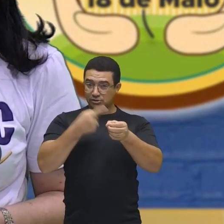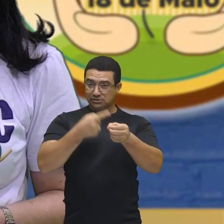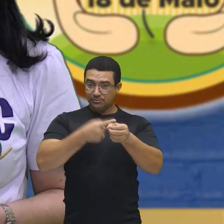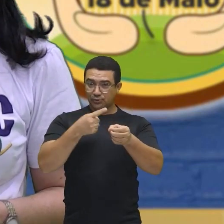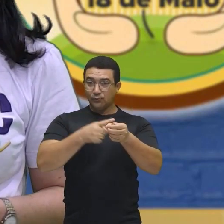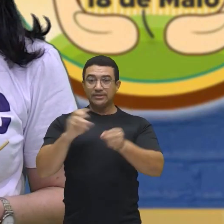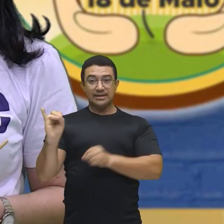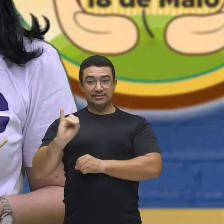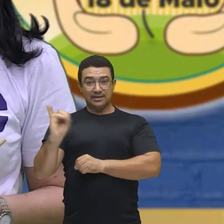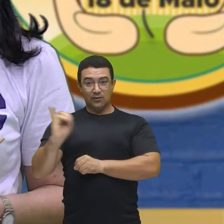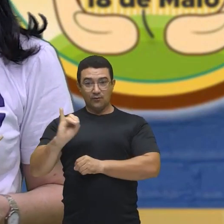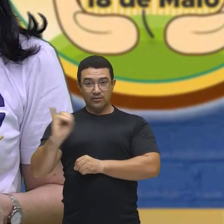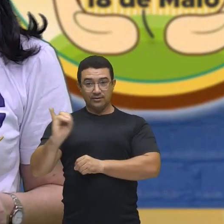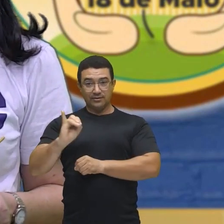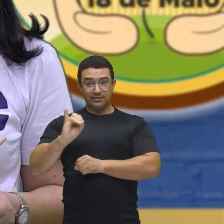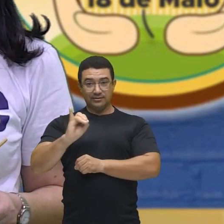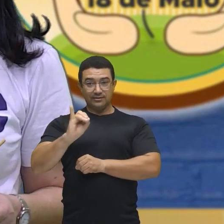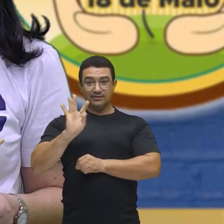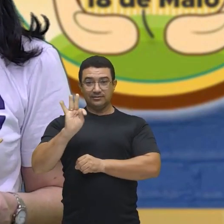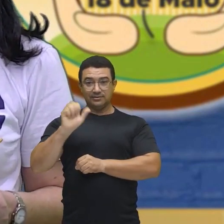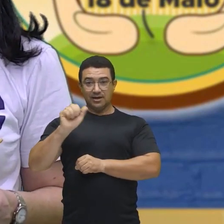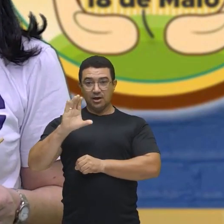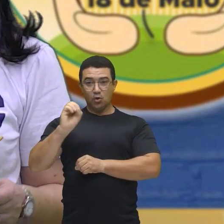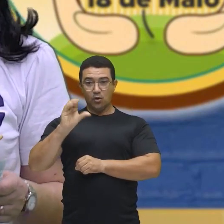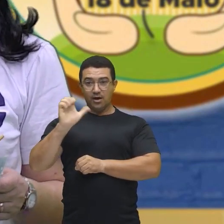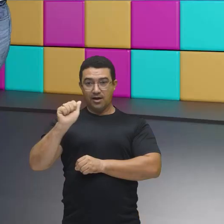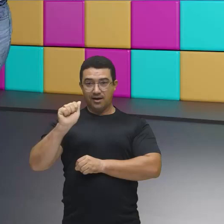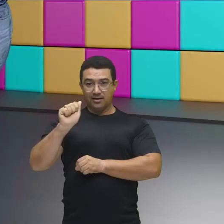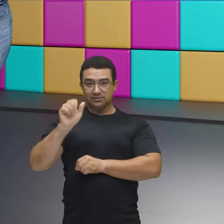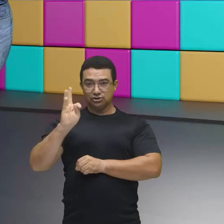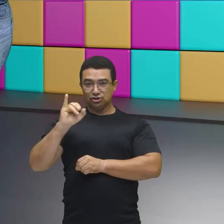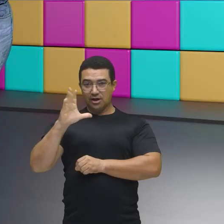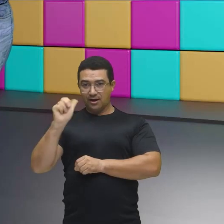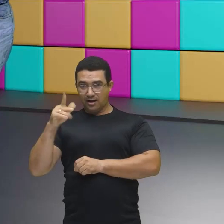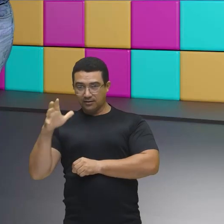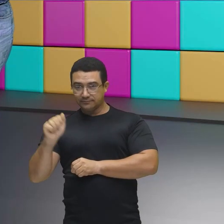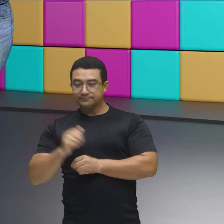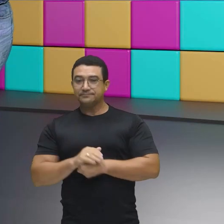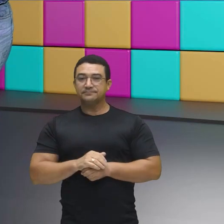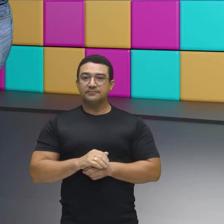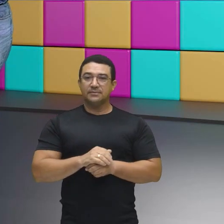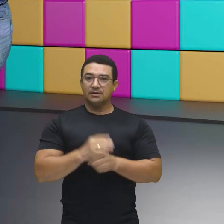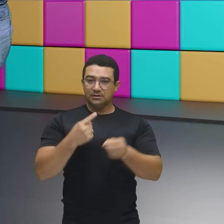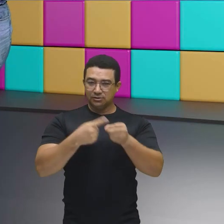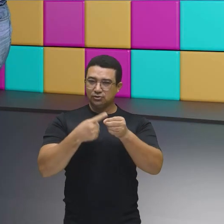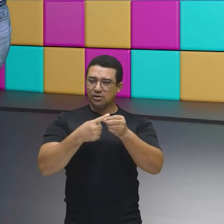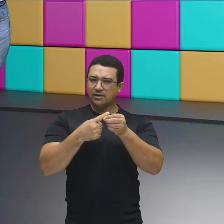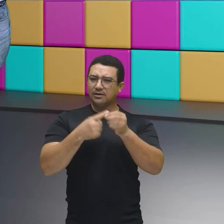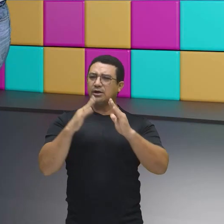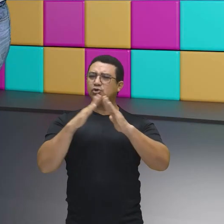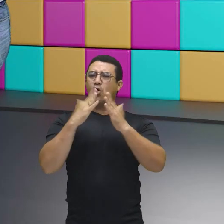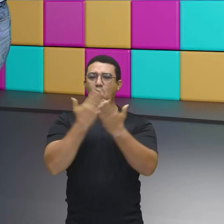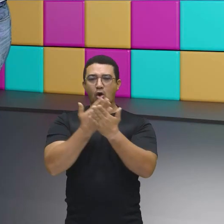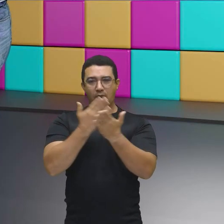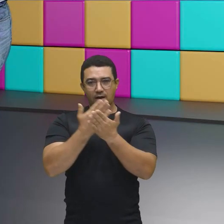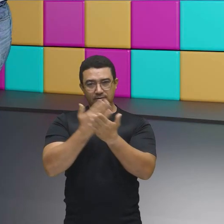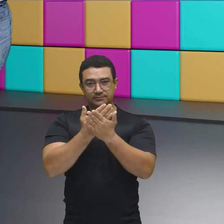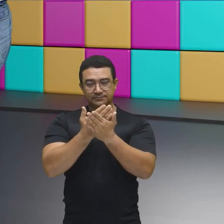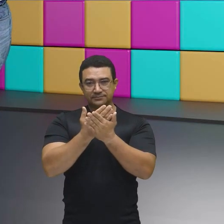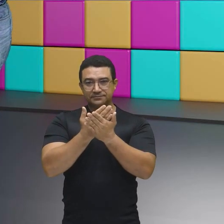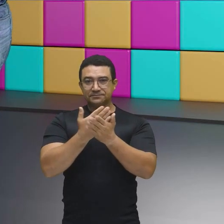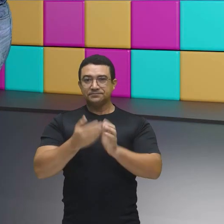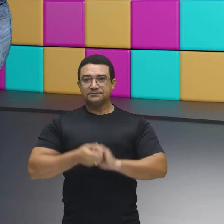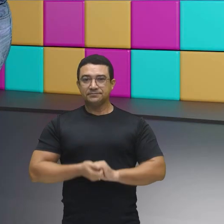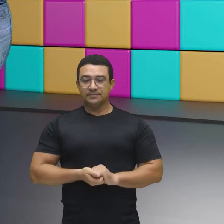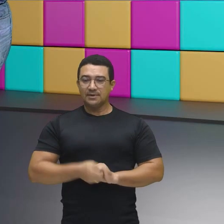Itacoatiara. Quem será? Teve um aluno da escola Mirti Rosa Mendes de Mendonça Lima. É